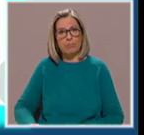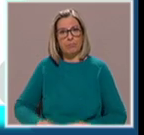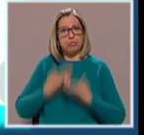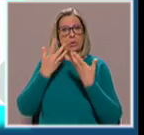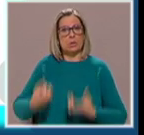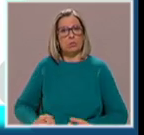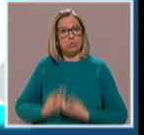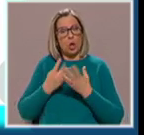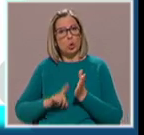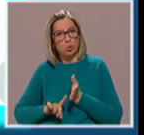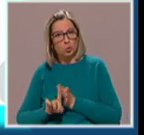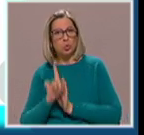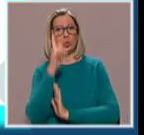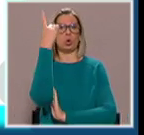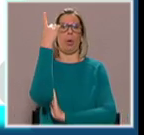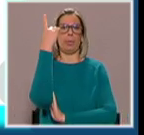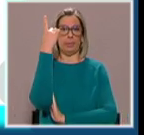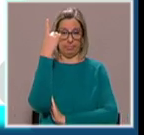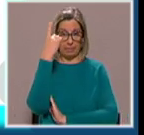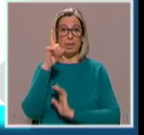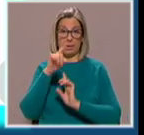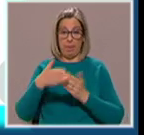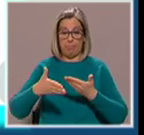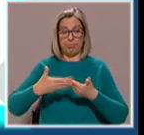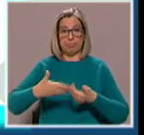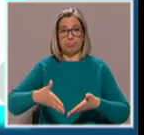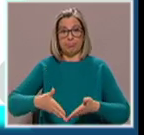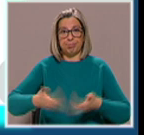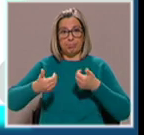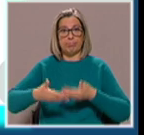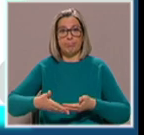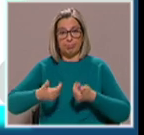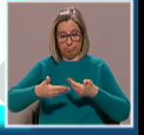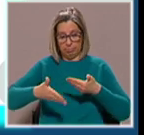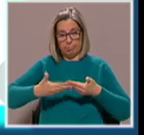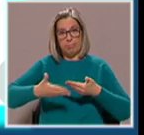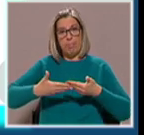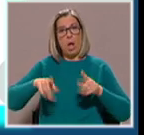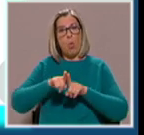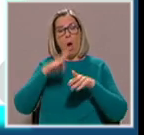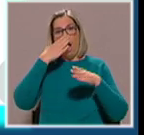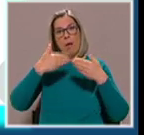ali como se fosse um estanque. Faz com que o sangue fique ali para depois poder